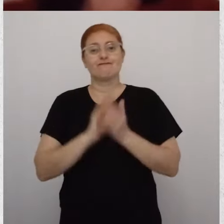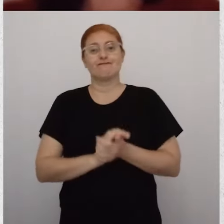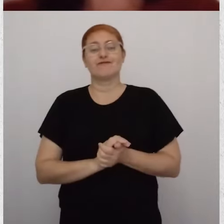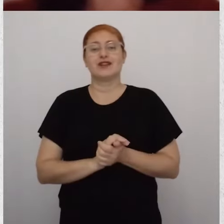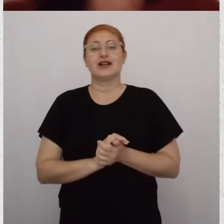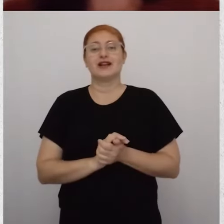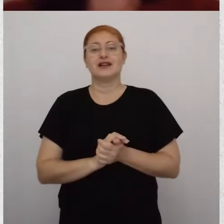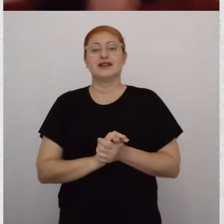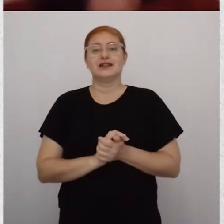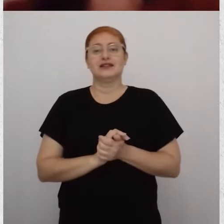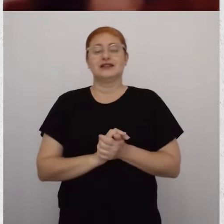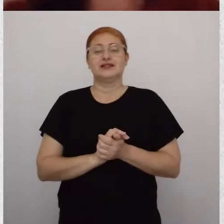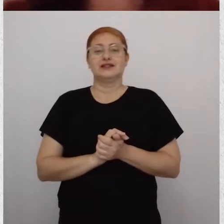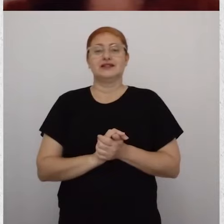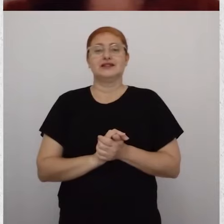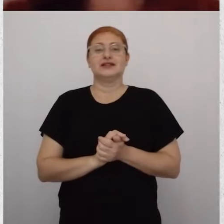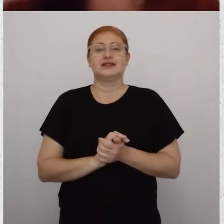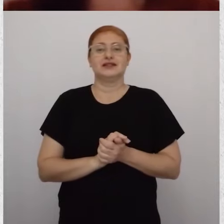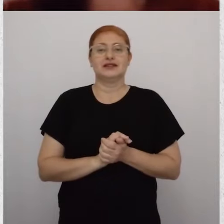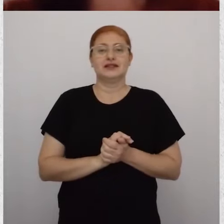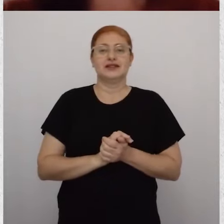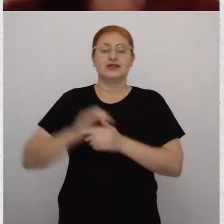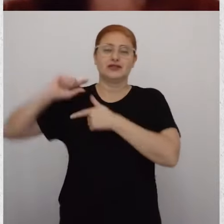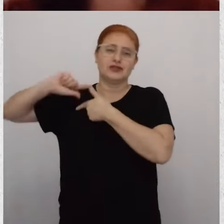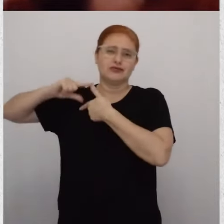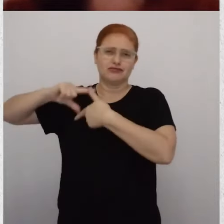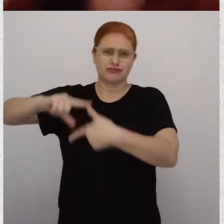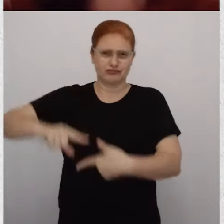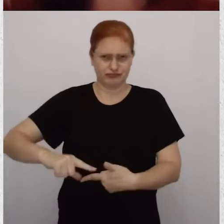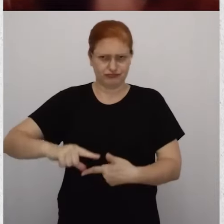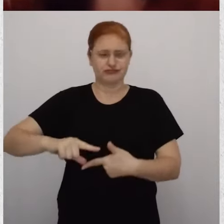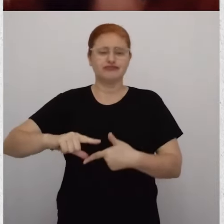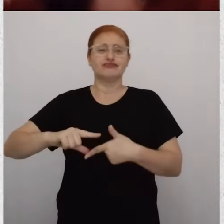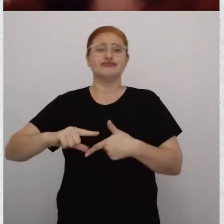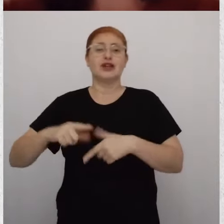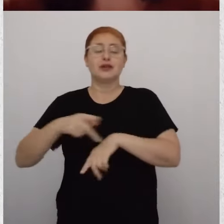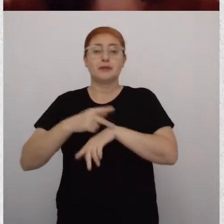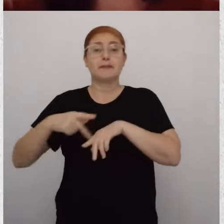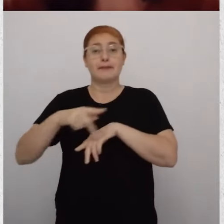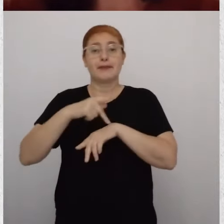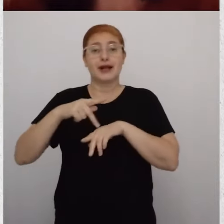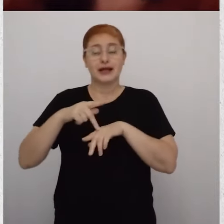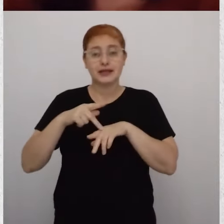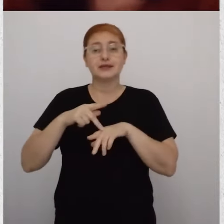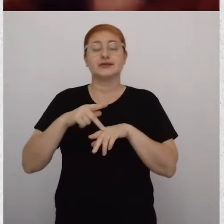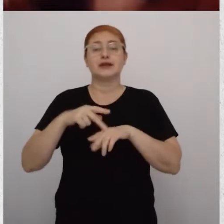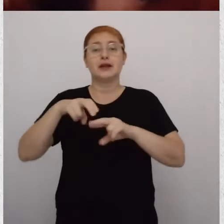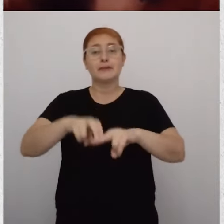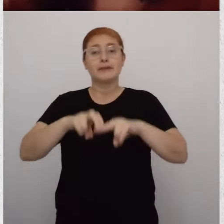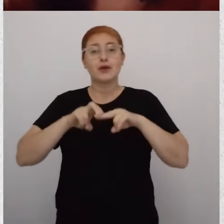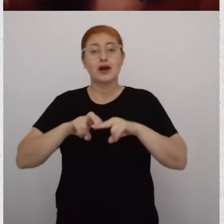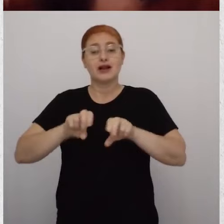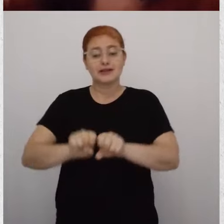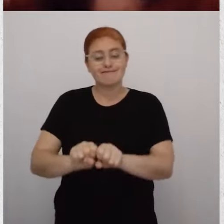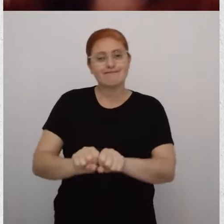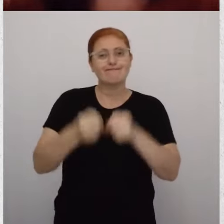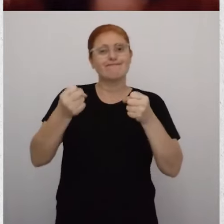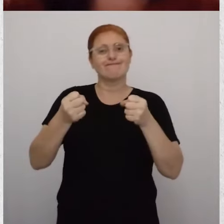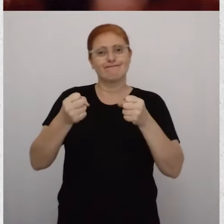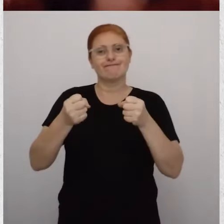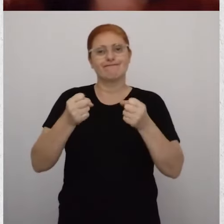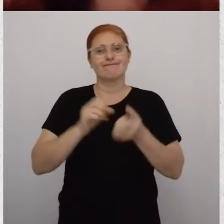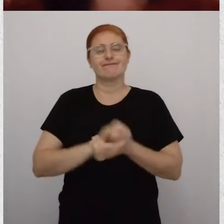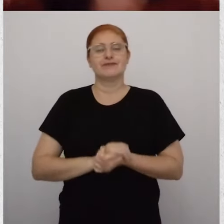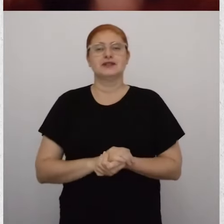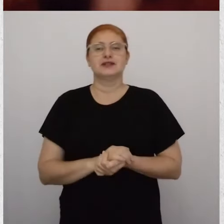dos conservadorismos, esse fortalecimento da direita no país, era por conta dessa fragmentação. E essa